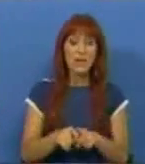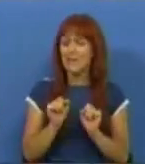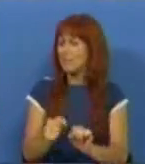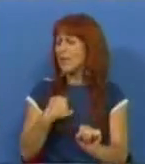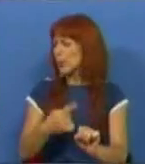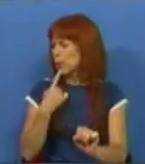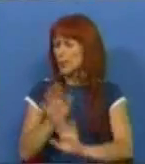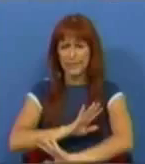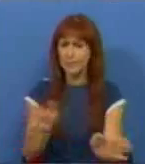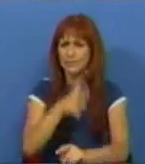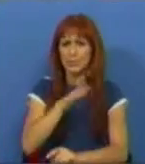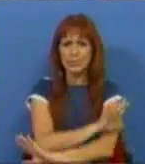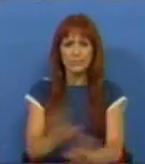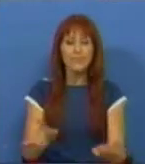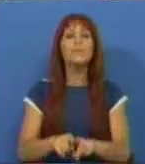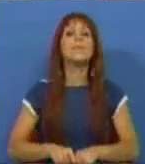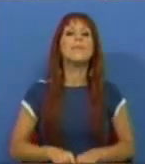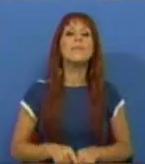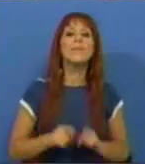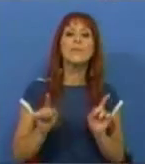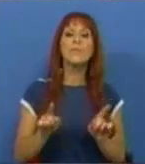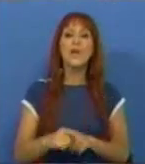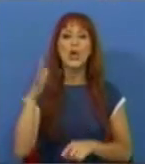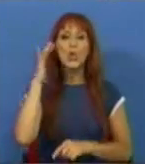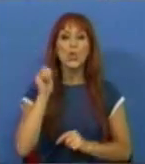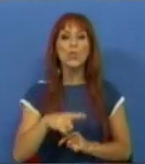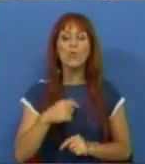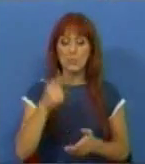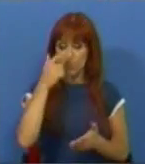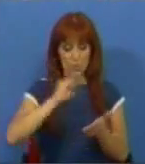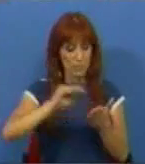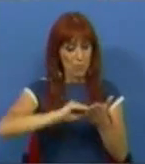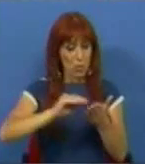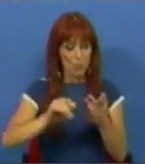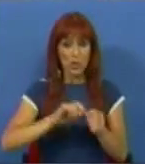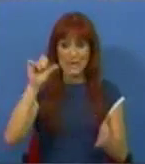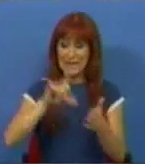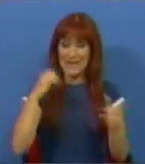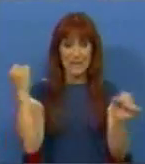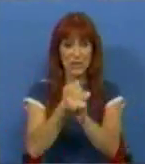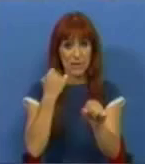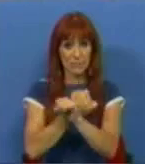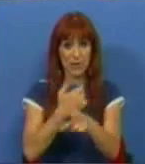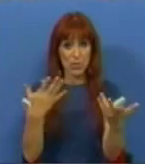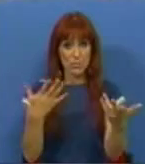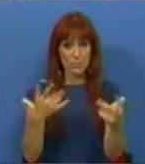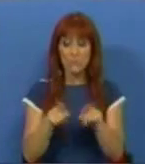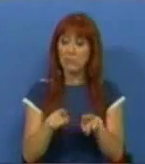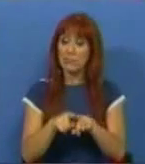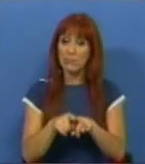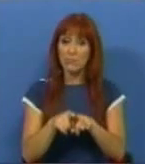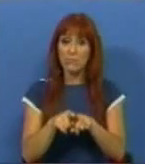recusa terminantemente a explicar. É que o número de inscritos nos centros de emprego